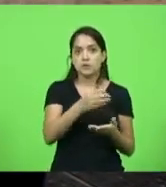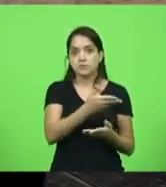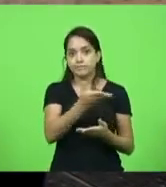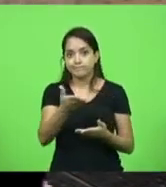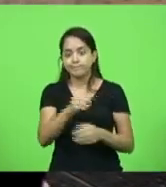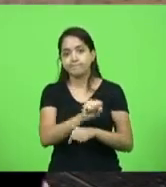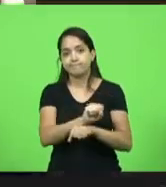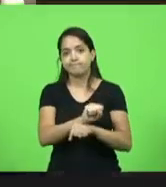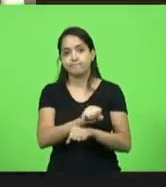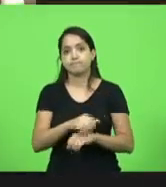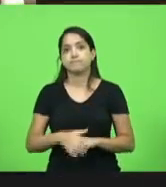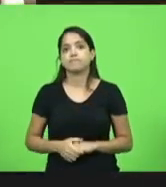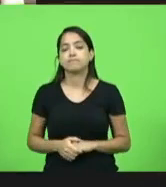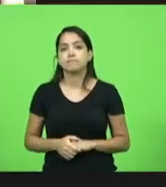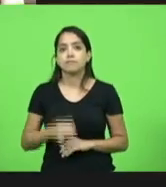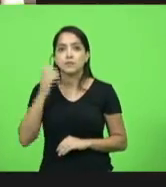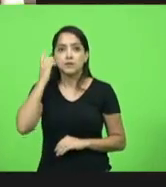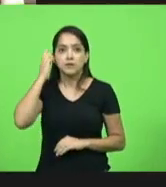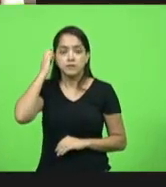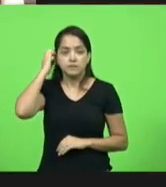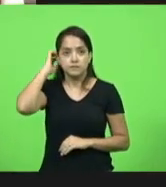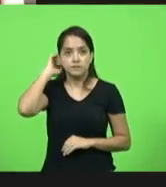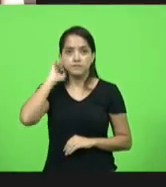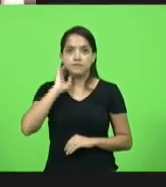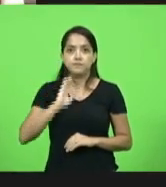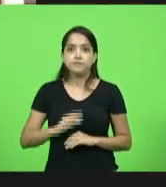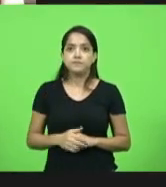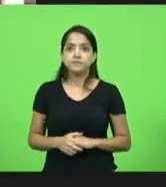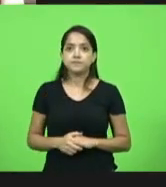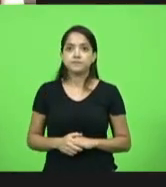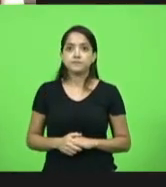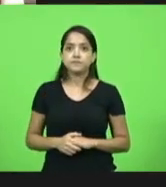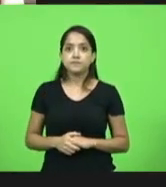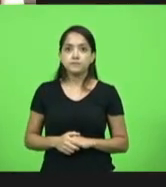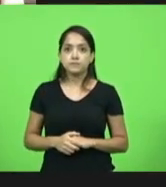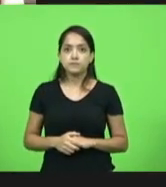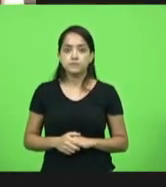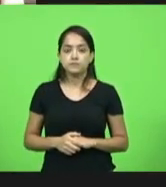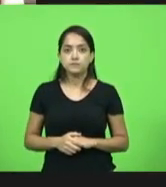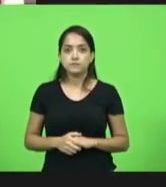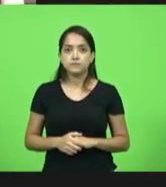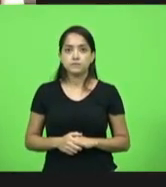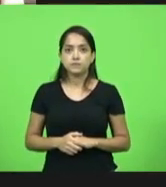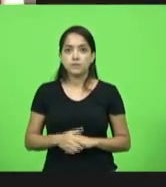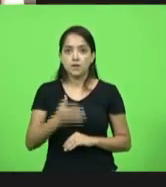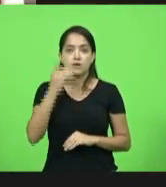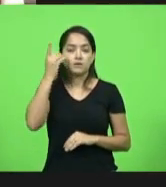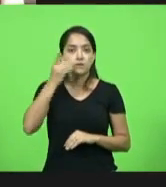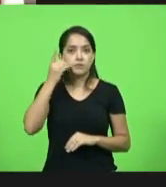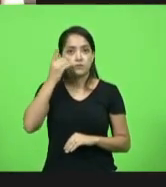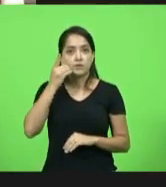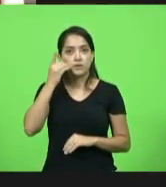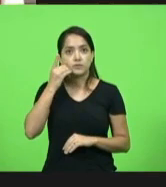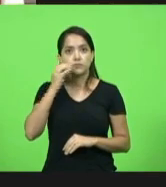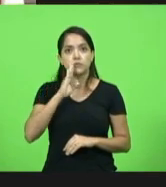esperando. A palavra, deputado Laércio Schuster. Questão de ordem, antes ouço o deputado Bruno Souza.